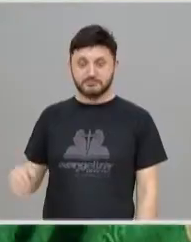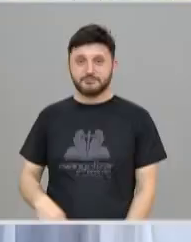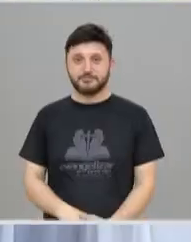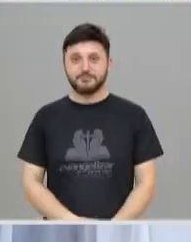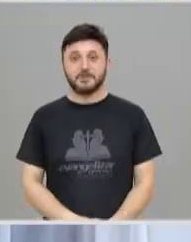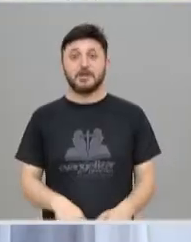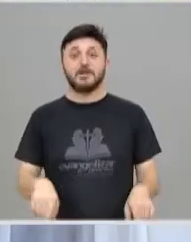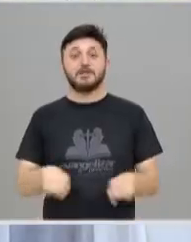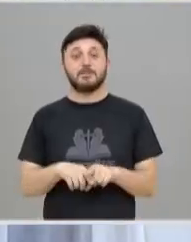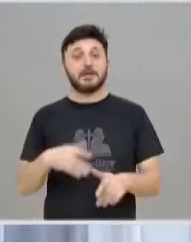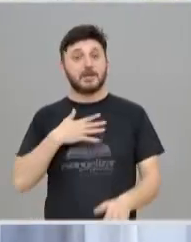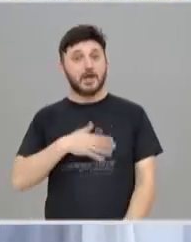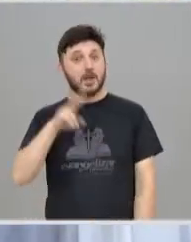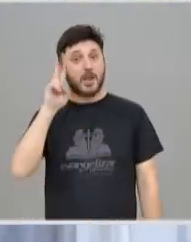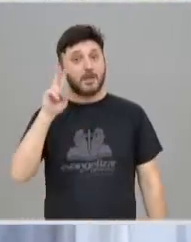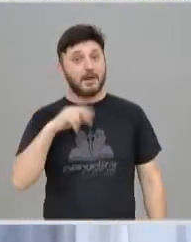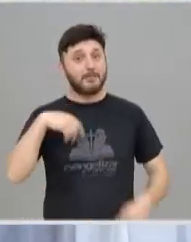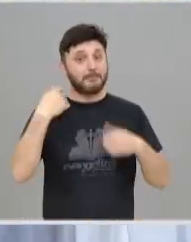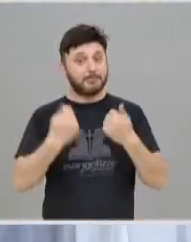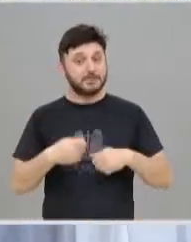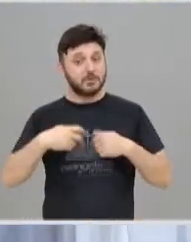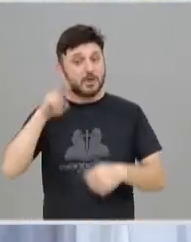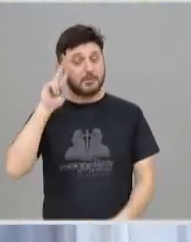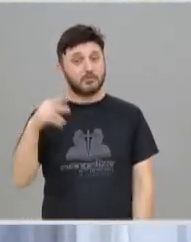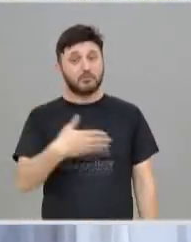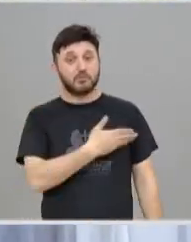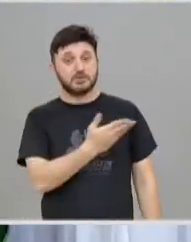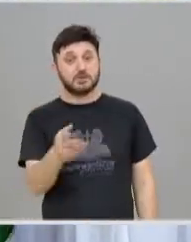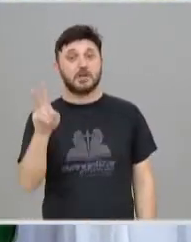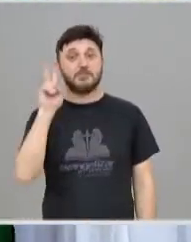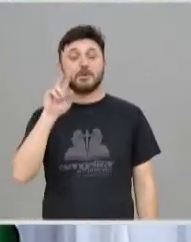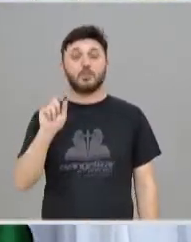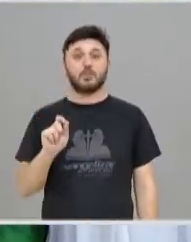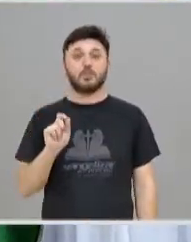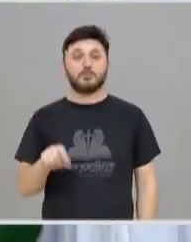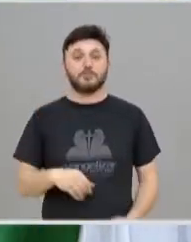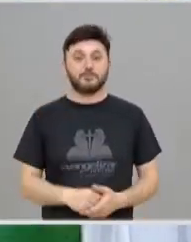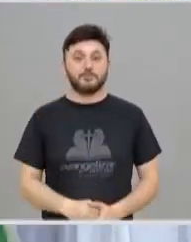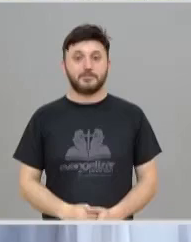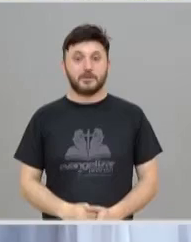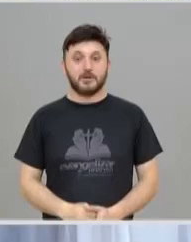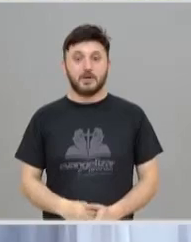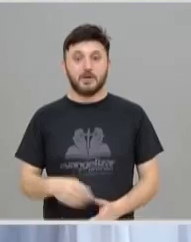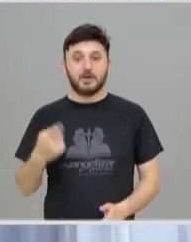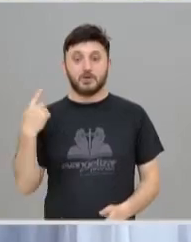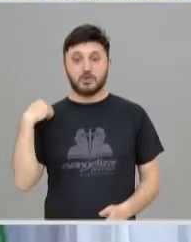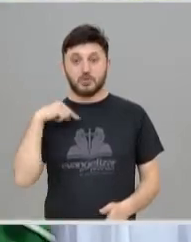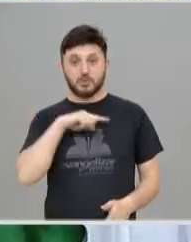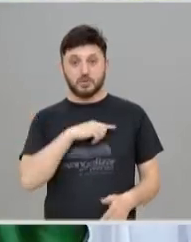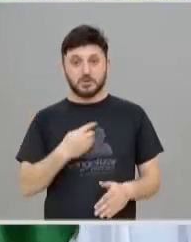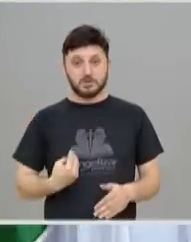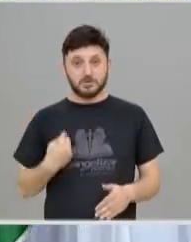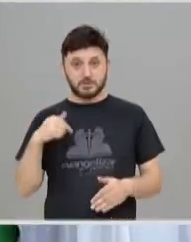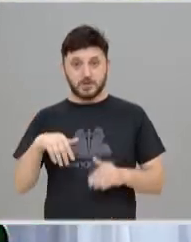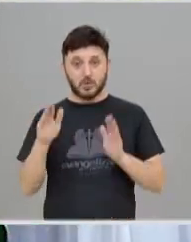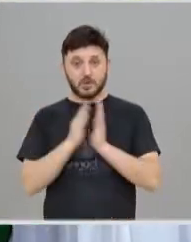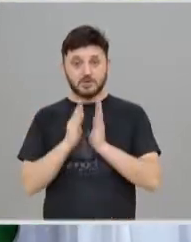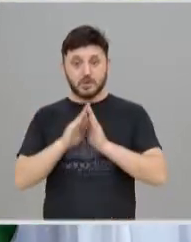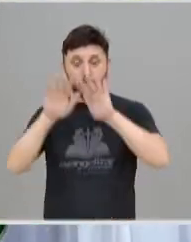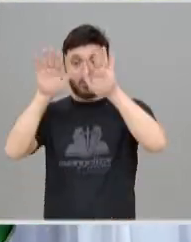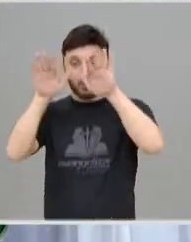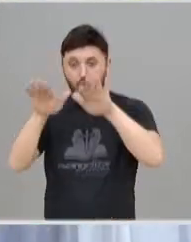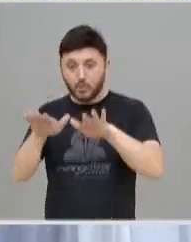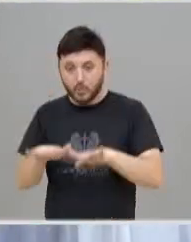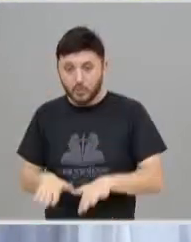santuarioguadalupe.com.br. Gostaria de lembrar, e preciso lembrar, que entremos em oração pela ordenação